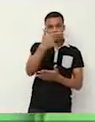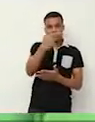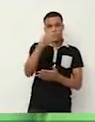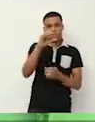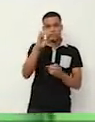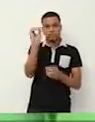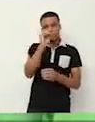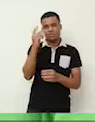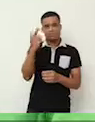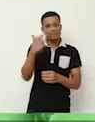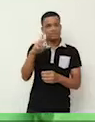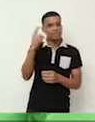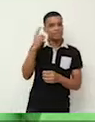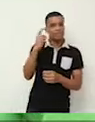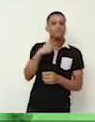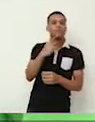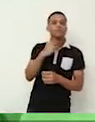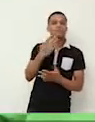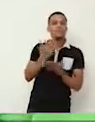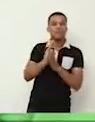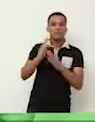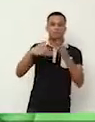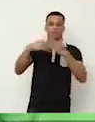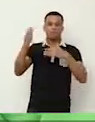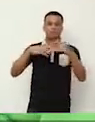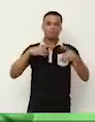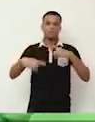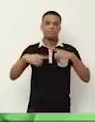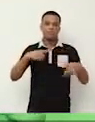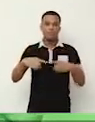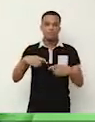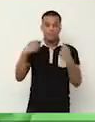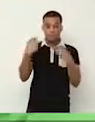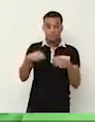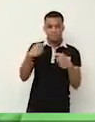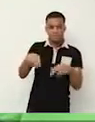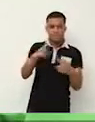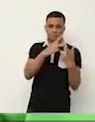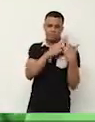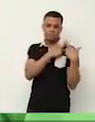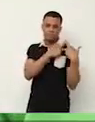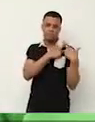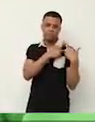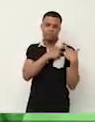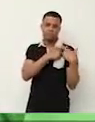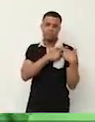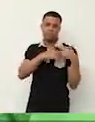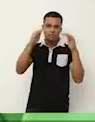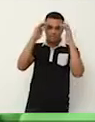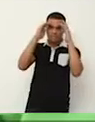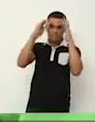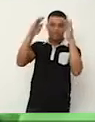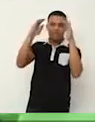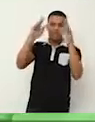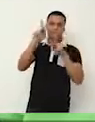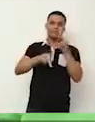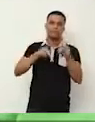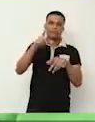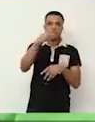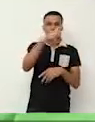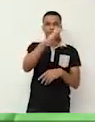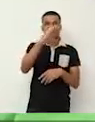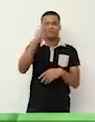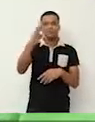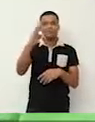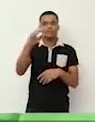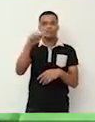não temos que ter dúvida. Chega de profissionais da política, precisamos respeito à população de Fabriciano, precisamos